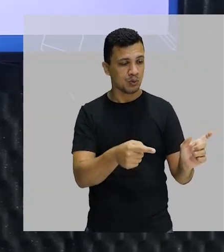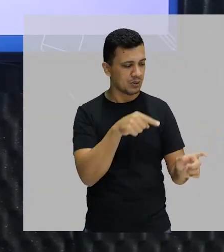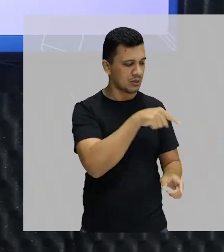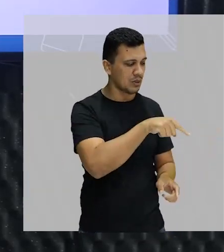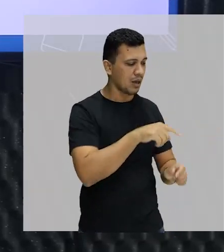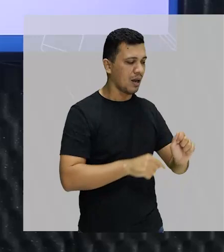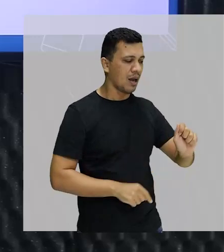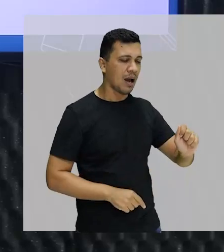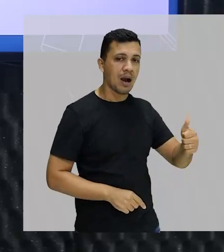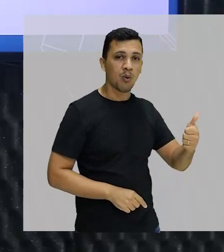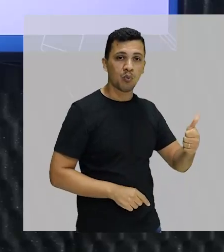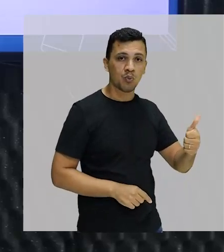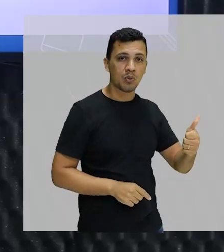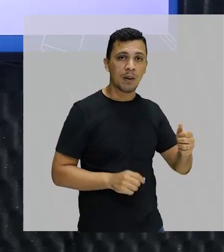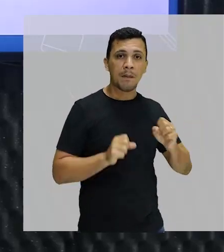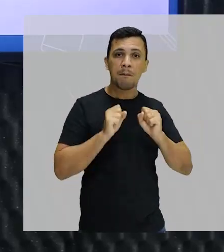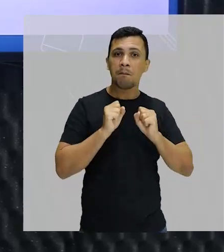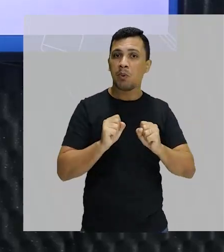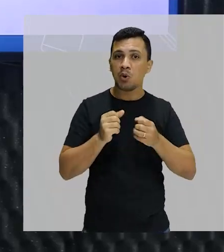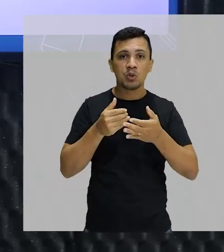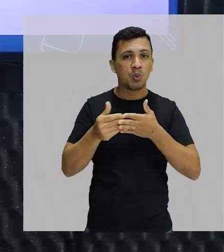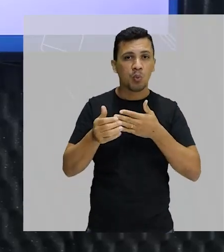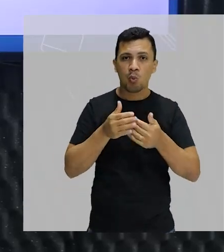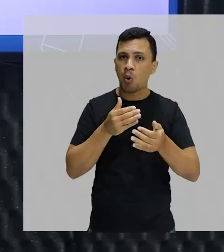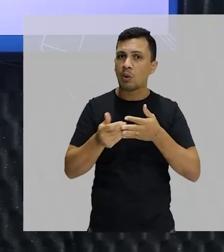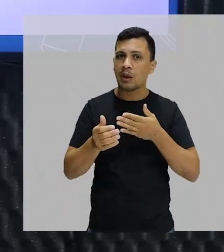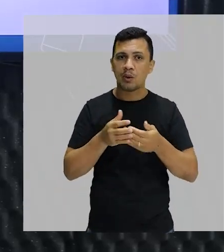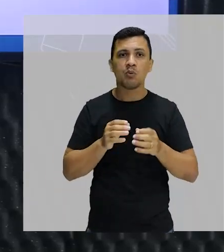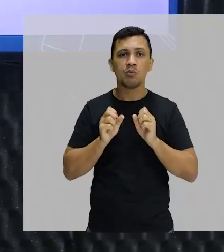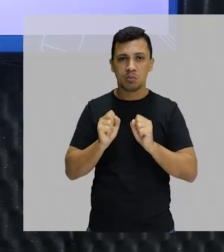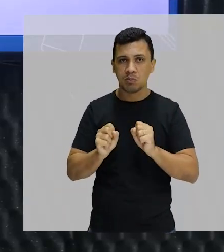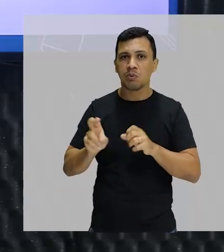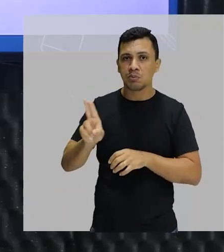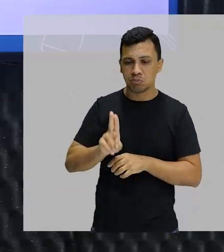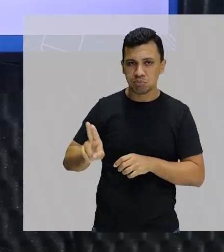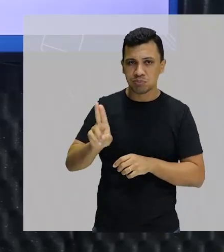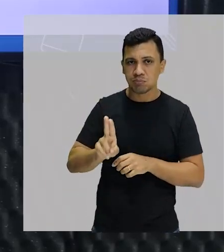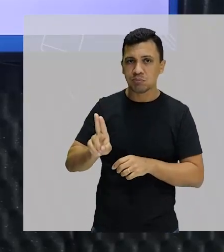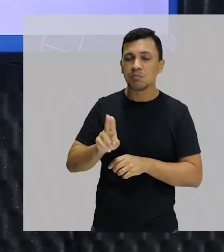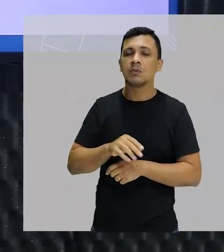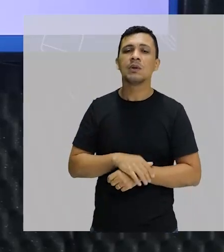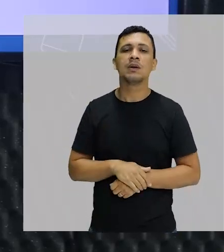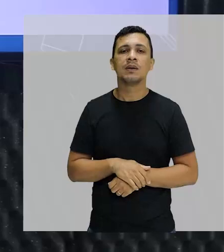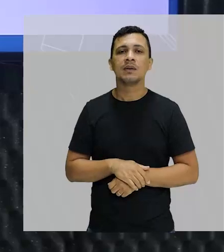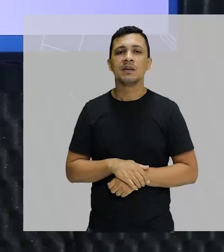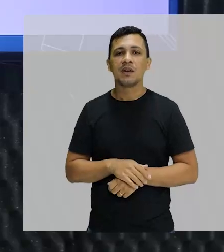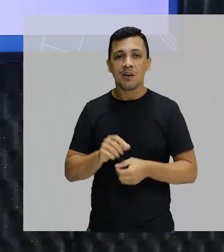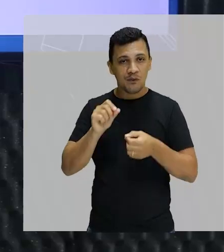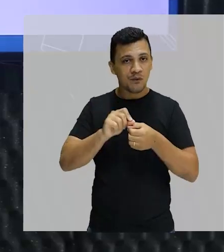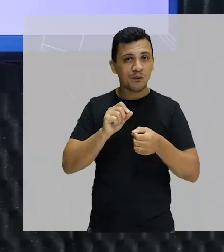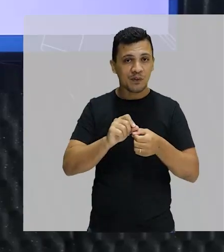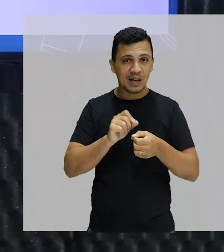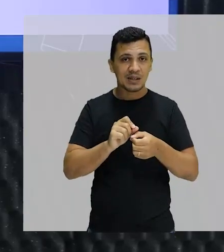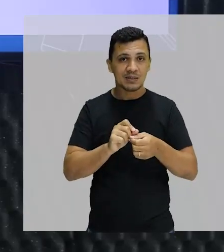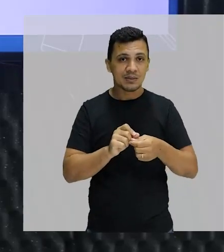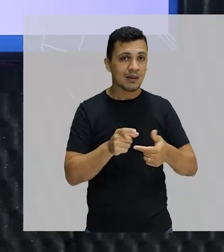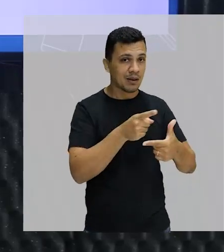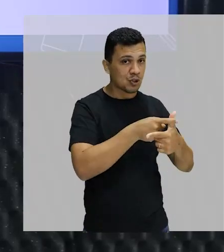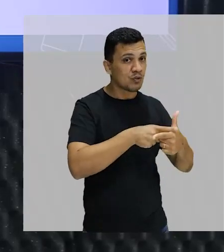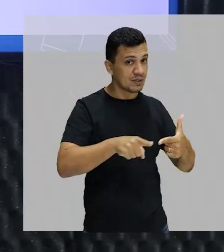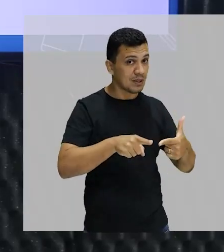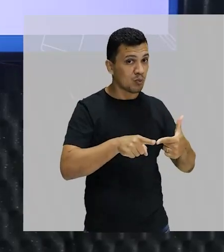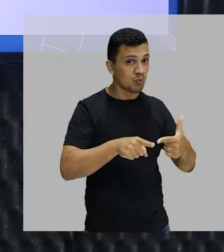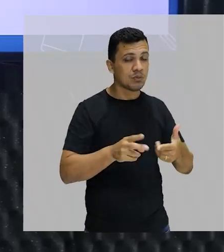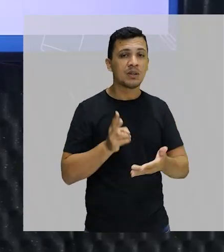para quaisquer dois termos, tá? Isso é importante deixar claro. Então, você faz a divisão entre eles. Sempre, né,